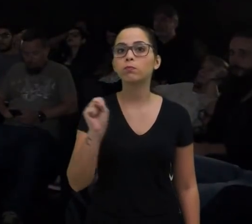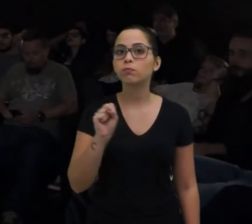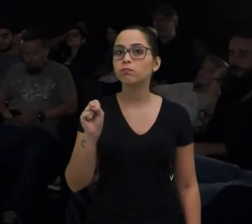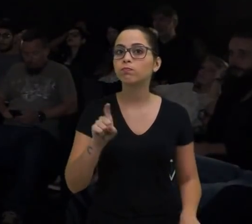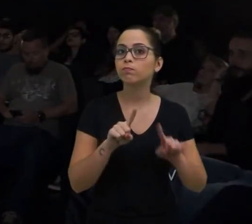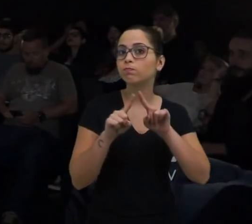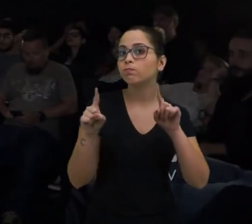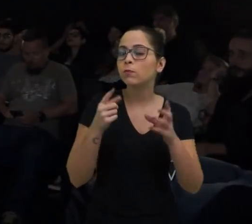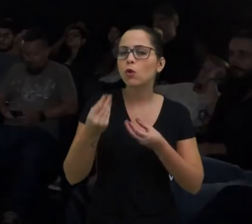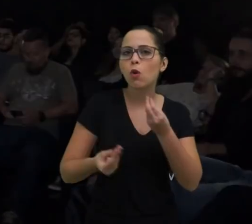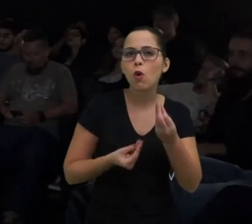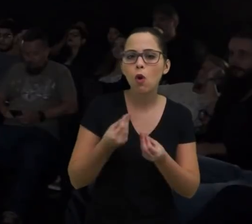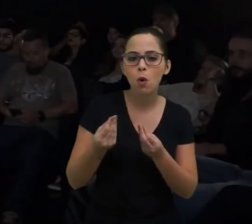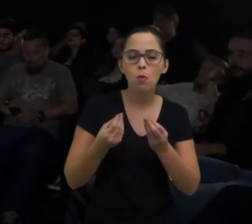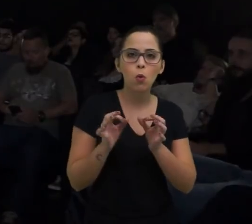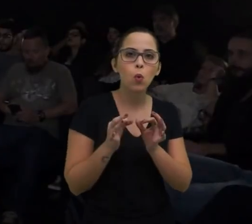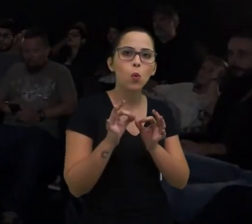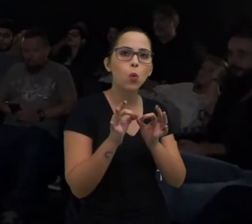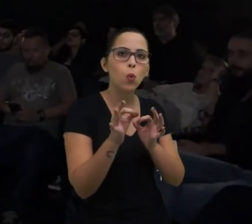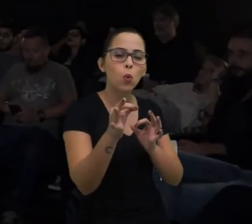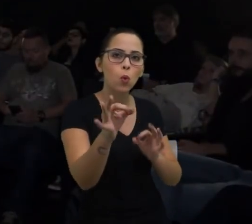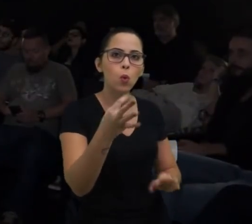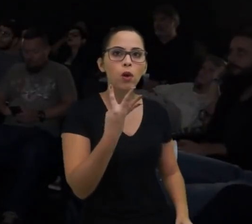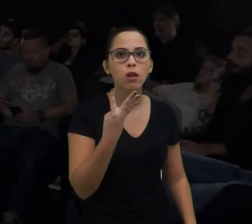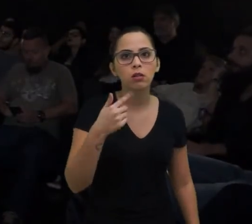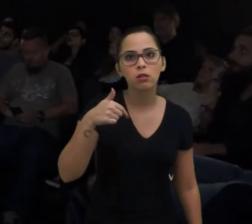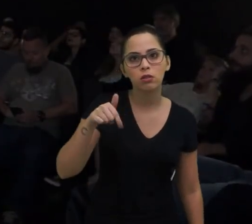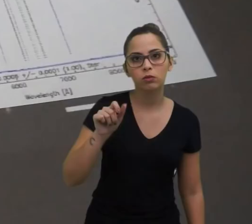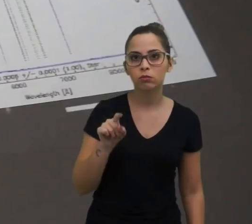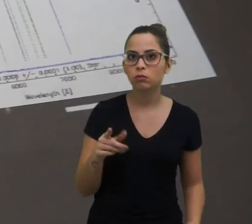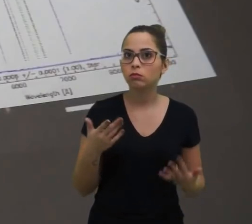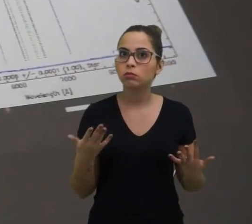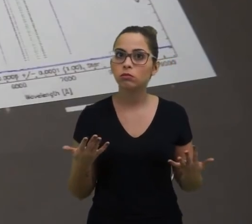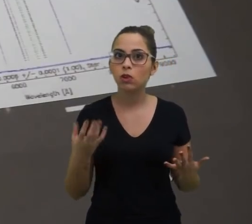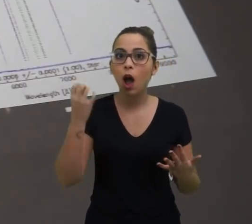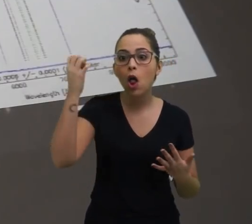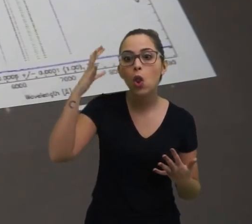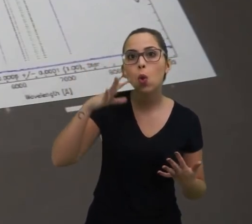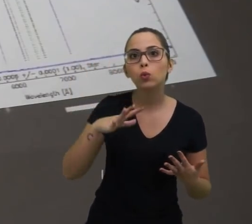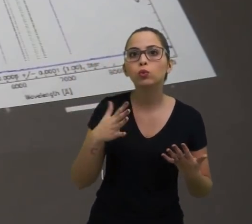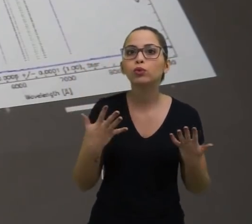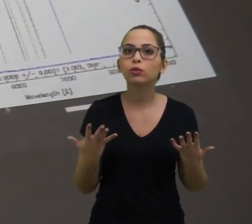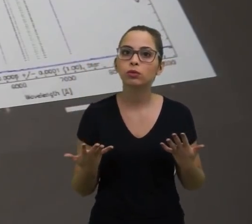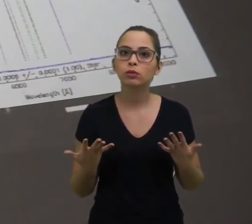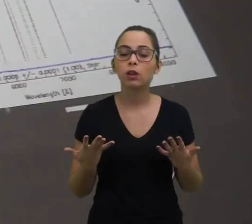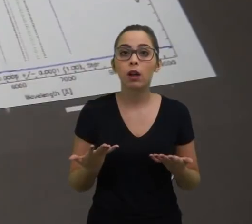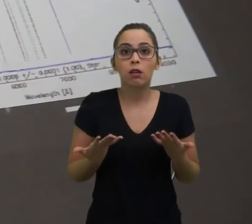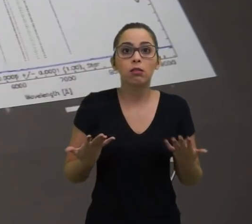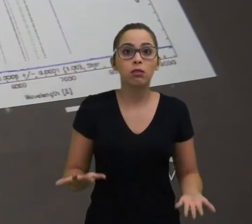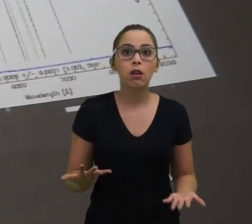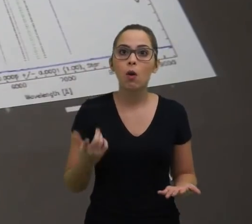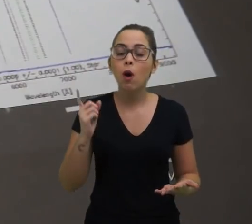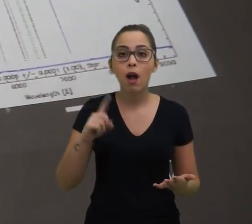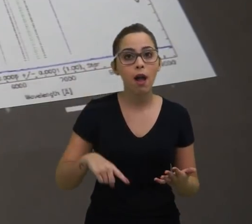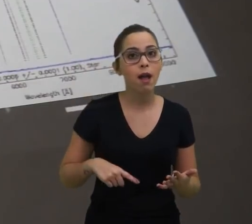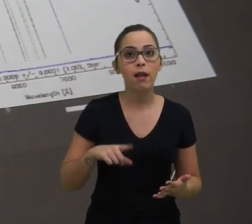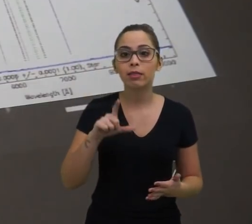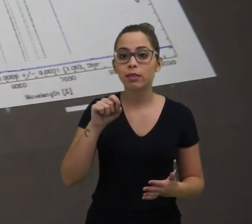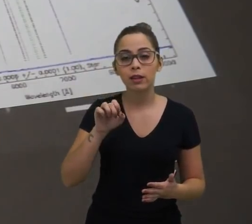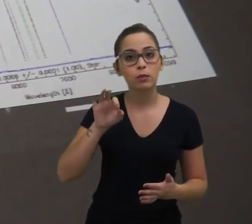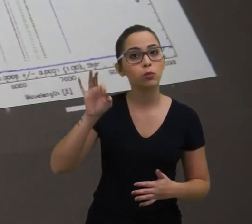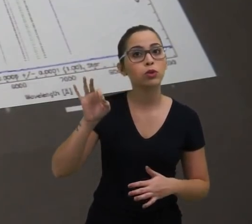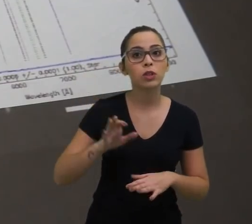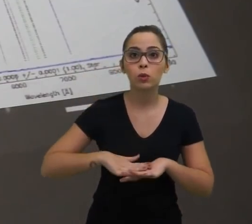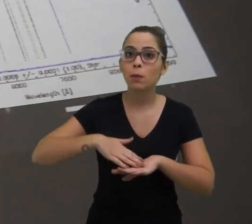gente. Como é que ele poderia estar se afastando nessa velocidade? Ele não poderia ser uma estrela, tá? Ele deveria